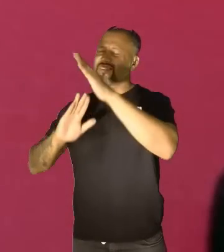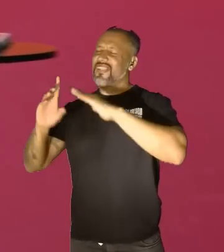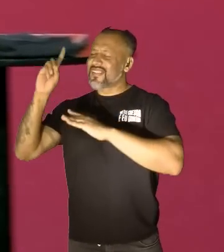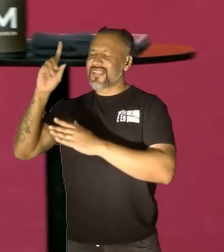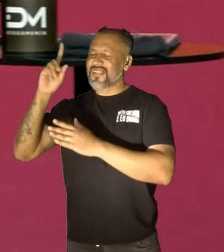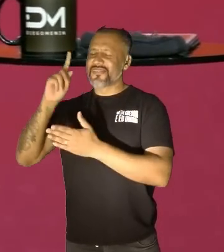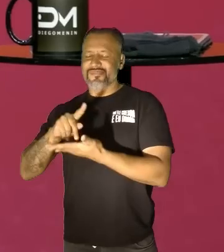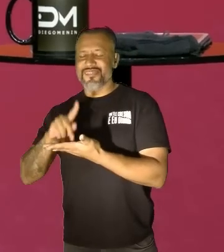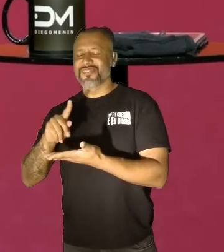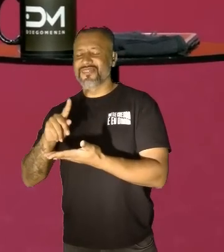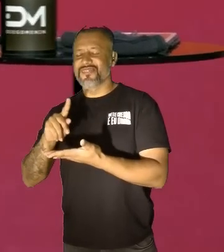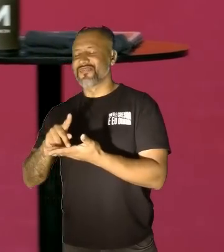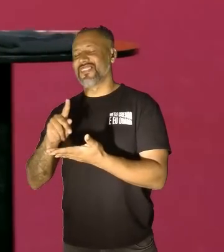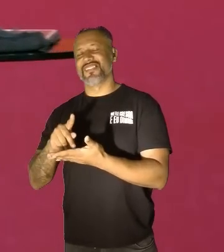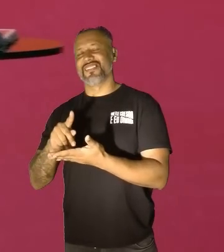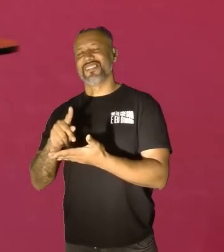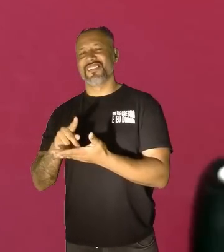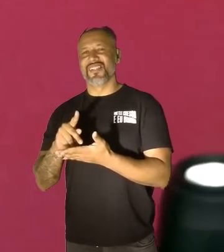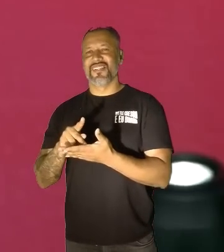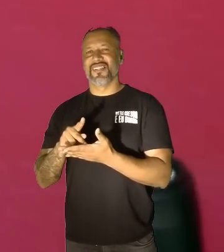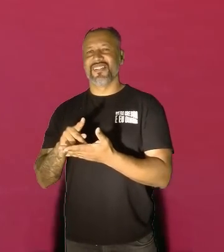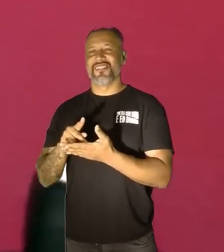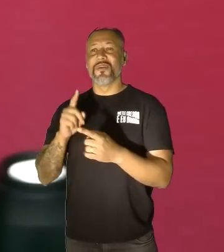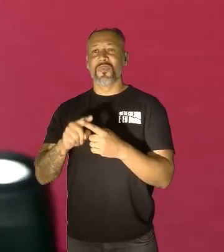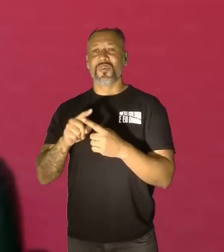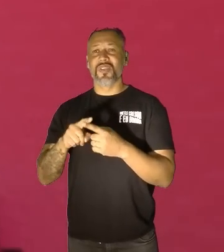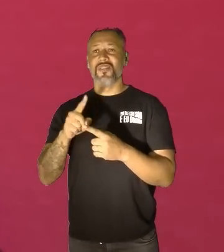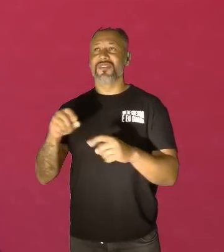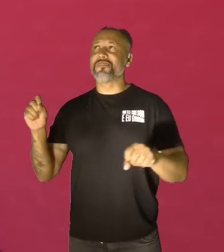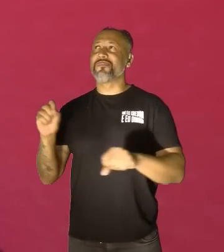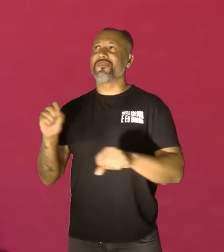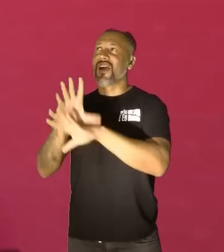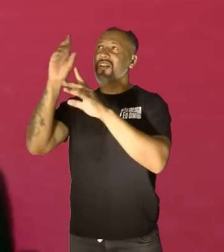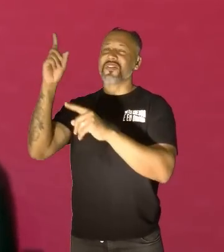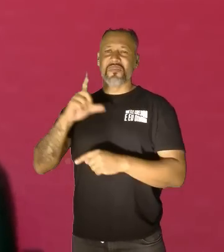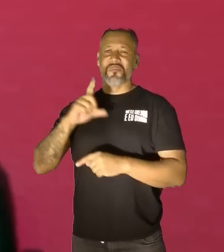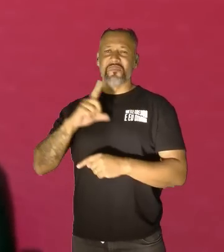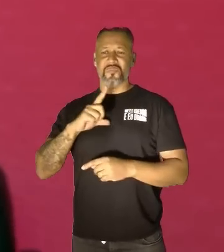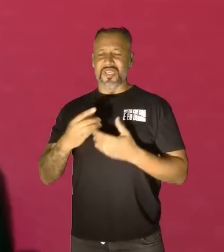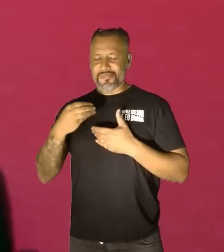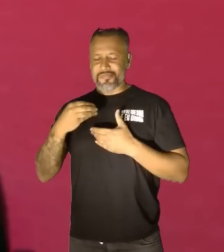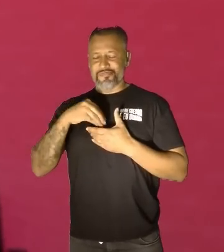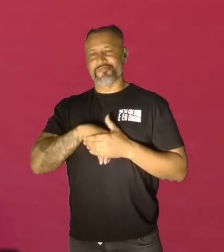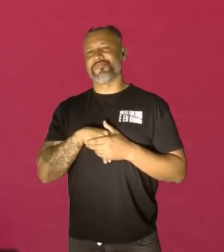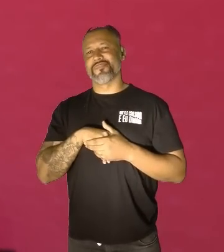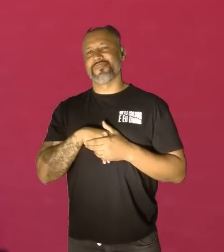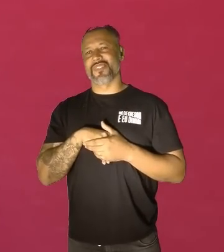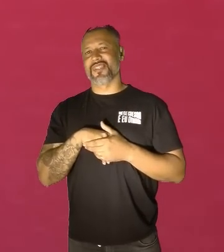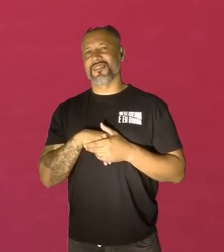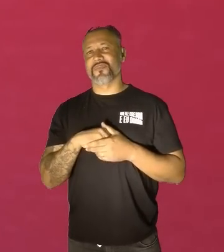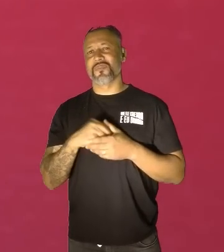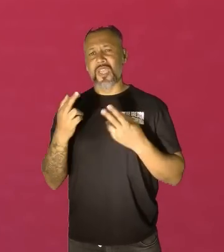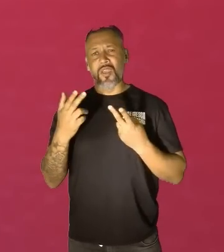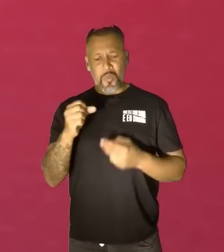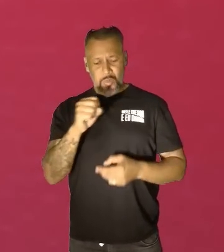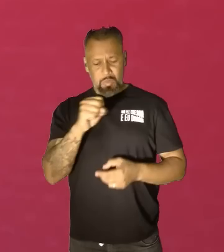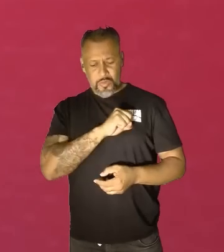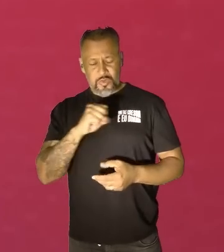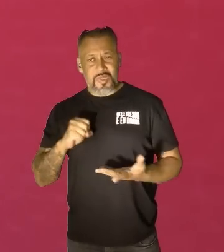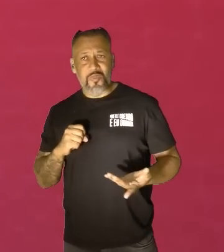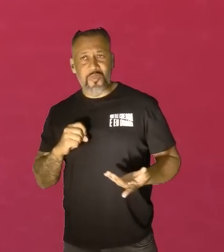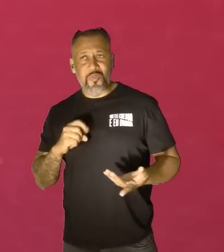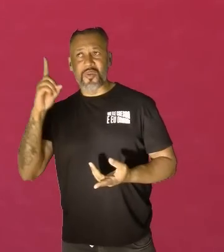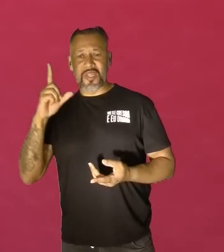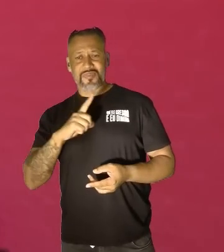consegue falar, mas quando abre a boca eu vejo a minha glória em você. Não é que você é especial não, Samuel, mas é que eu tenho um plano para a